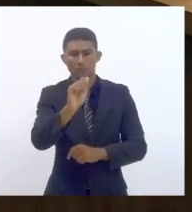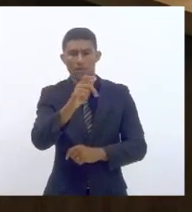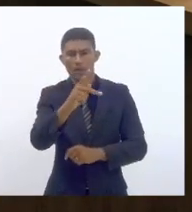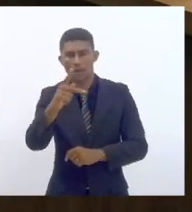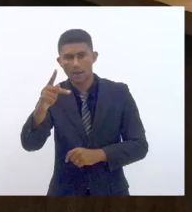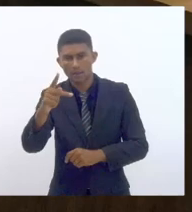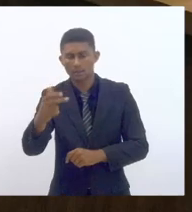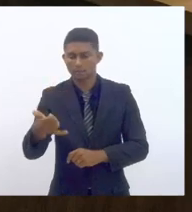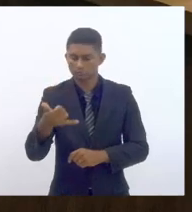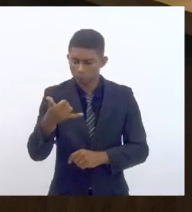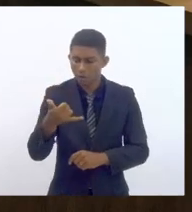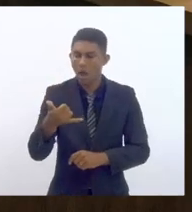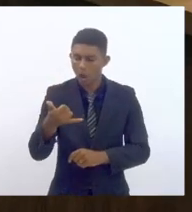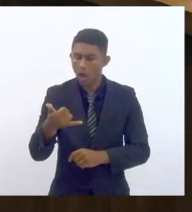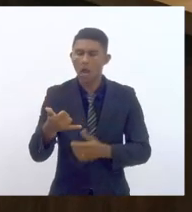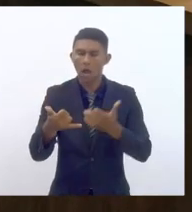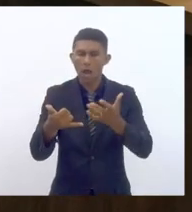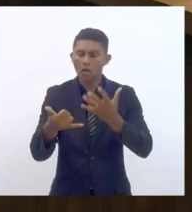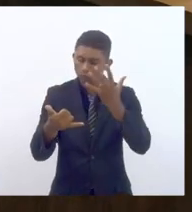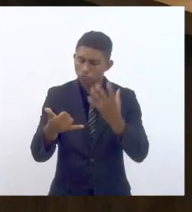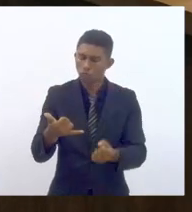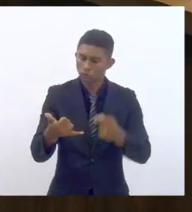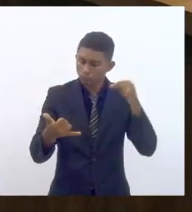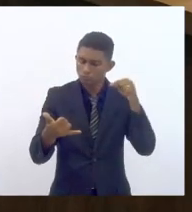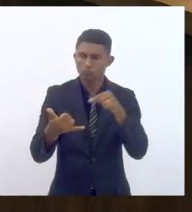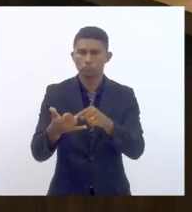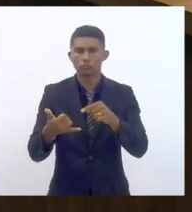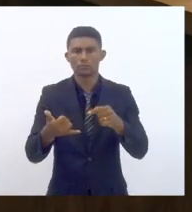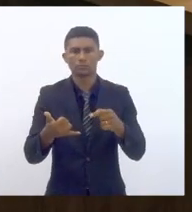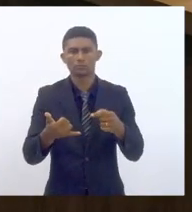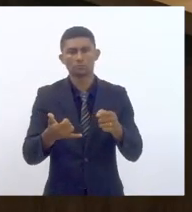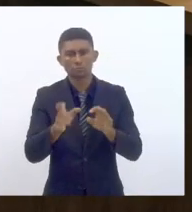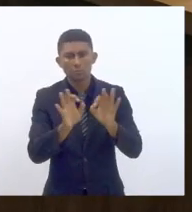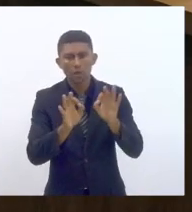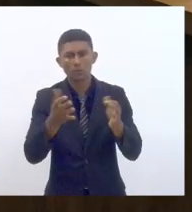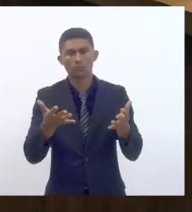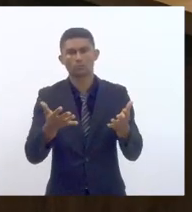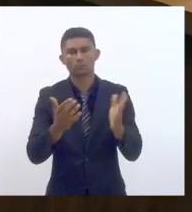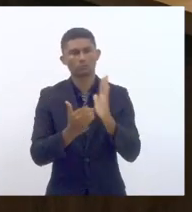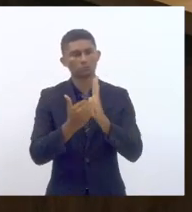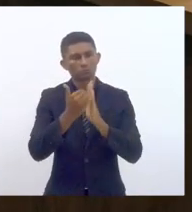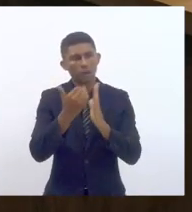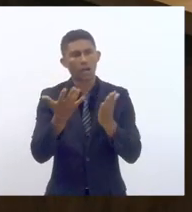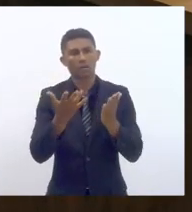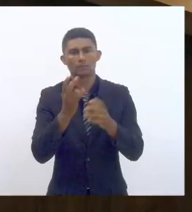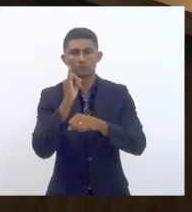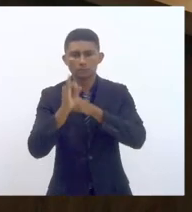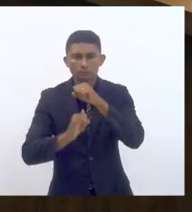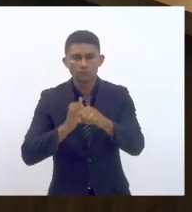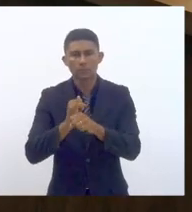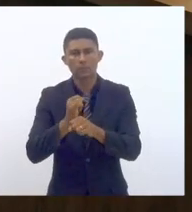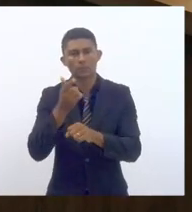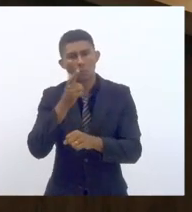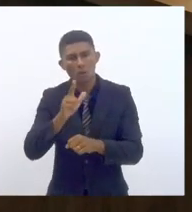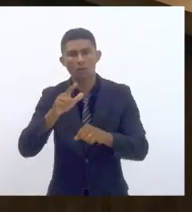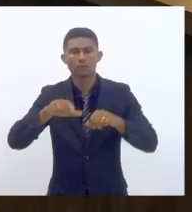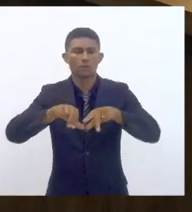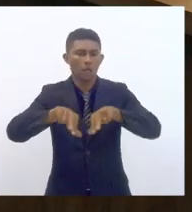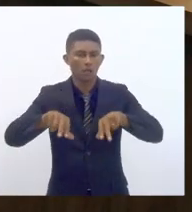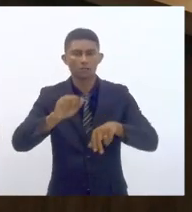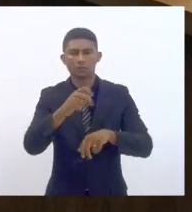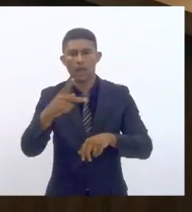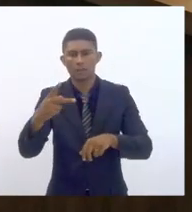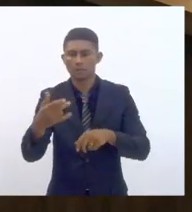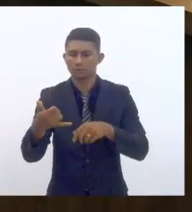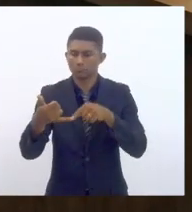dar upgrade nos planos, eles conseguem aumentar os dados móveis dos telefones, enfim, uma série de coisas se